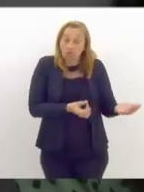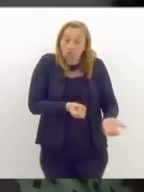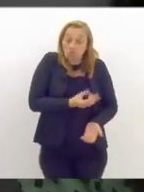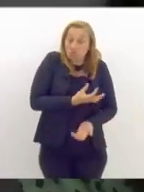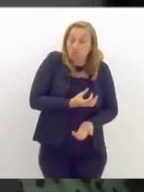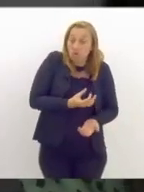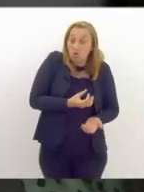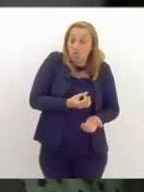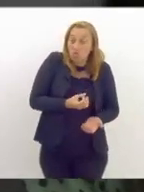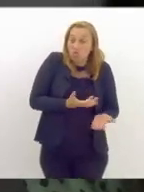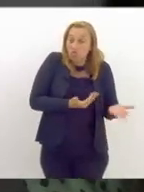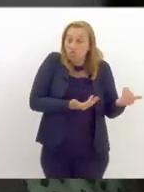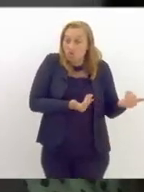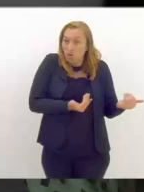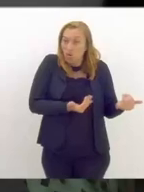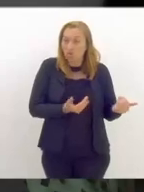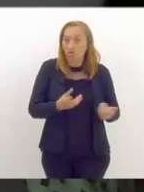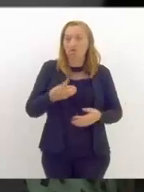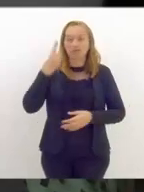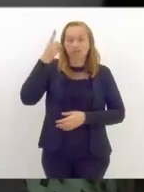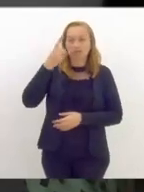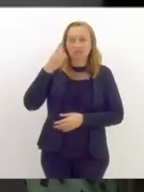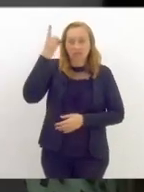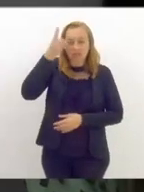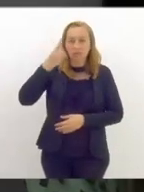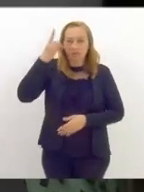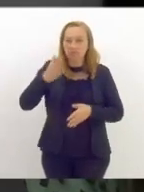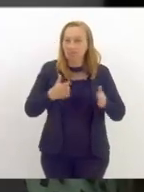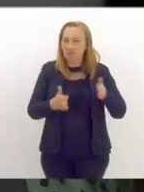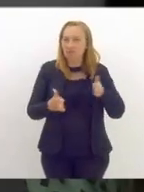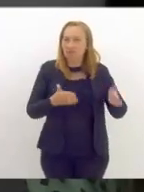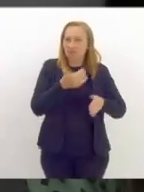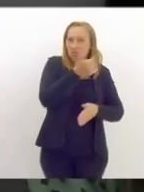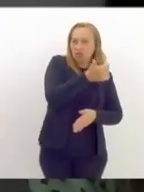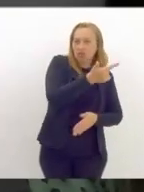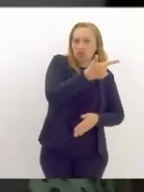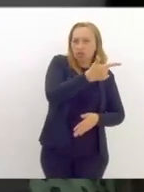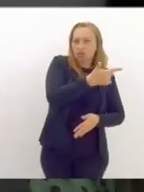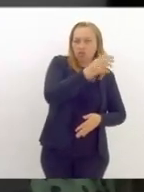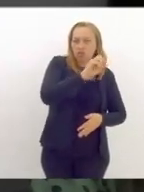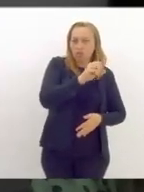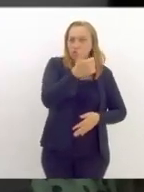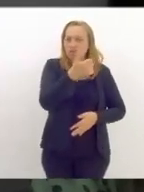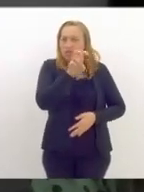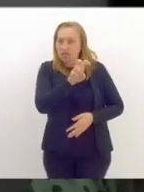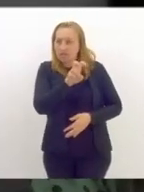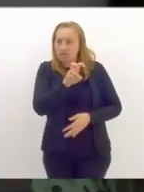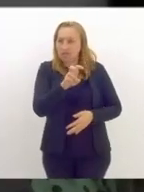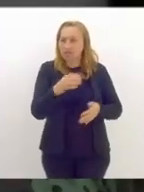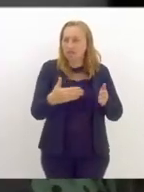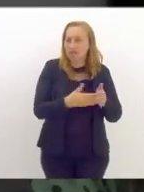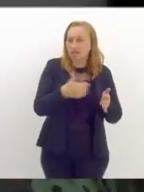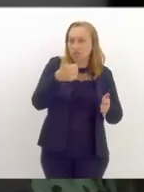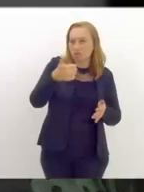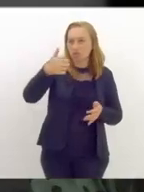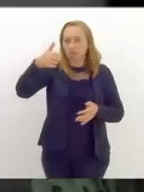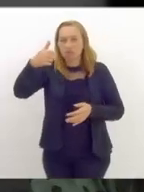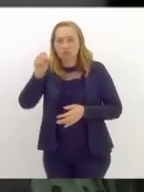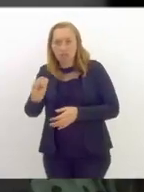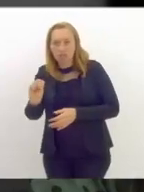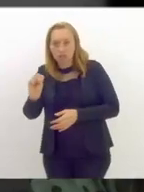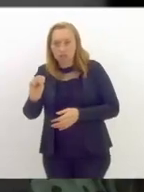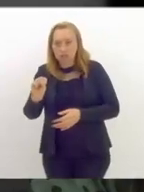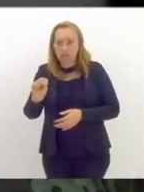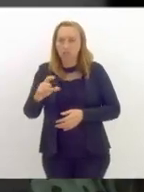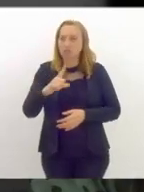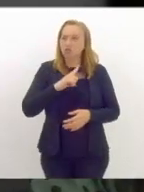em 2000, no período de 2015 a 2019, a 2018, quando nós tivemos aqui